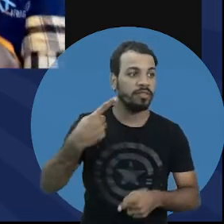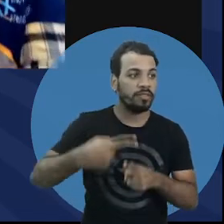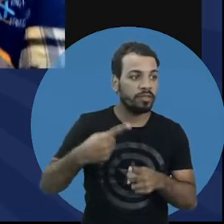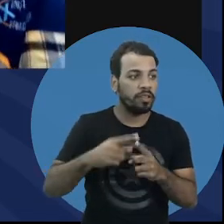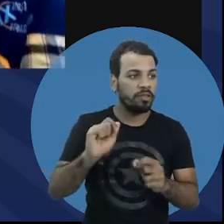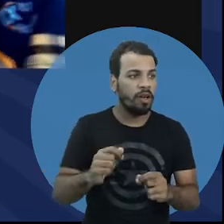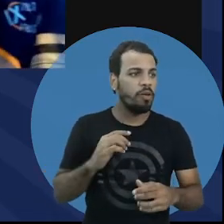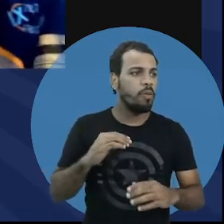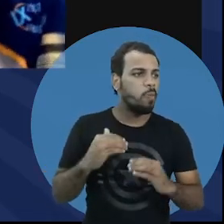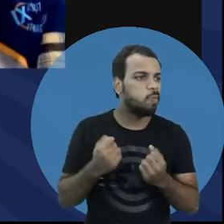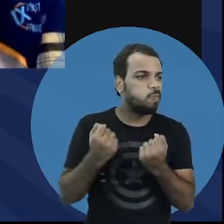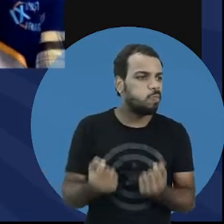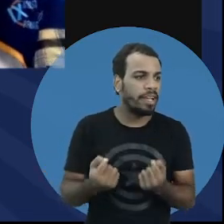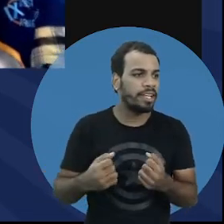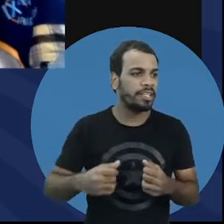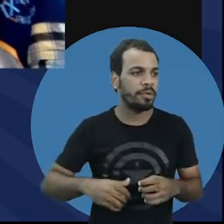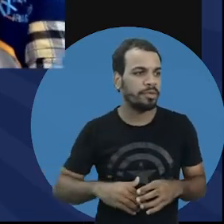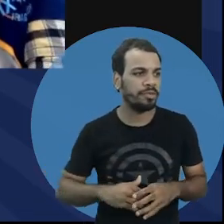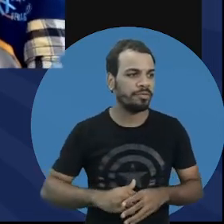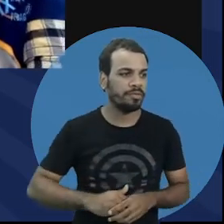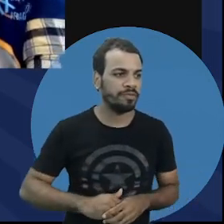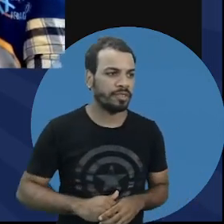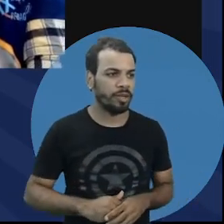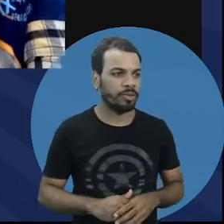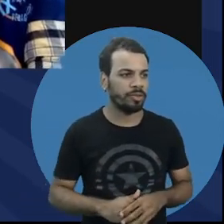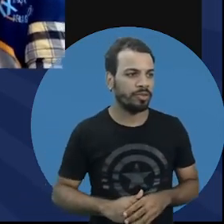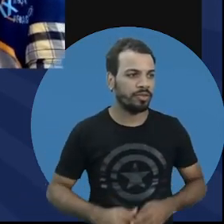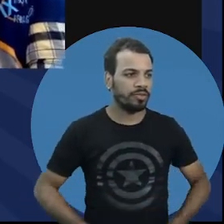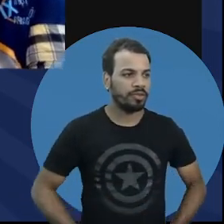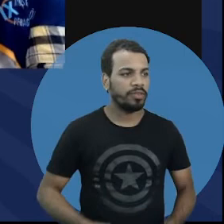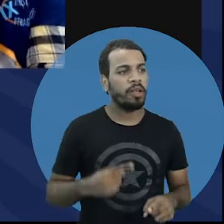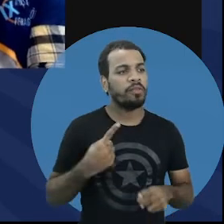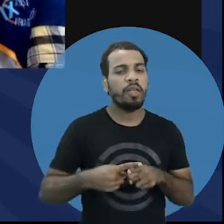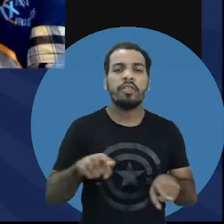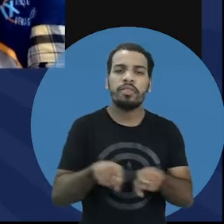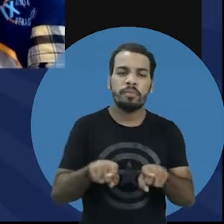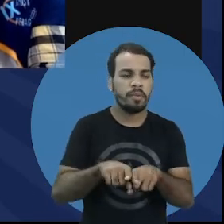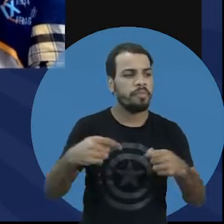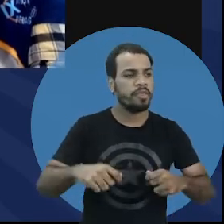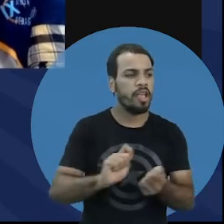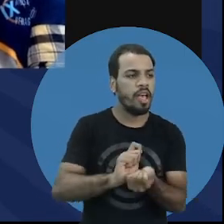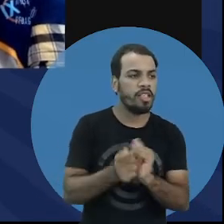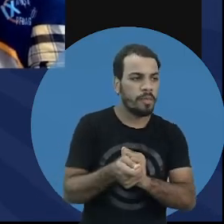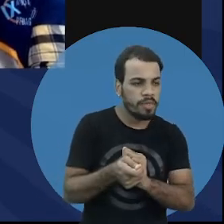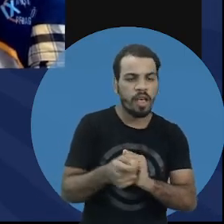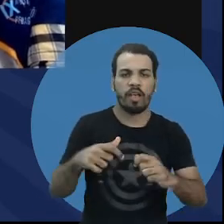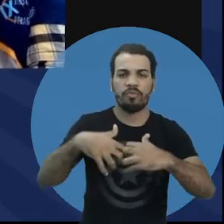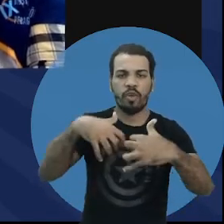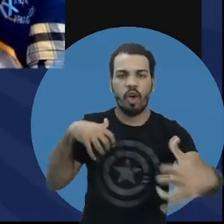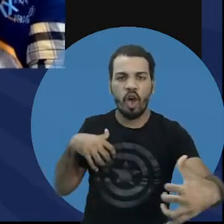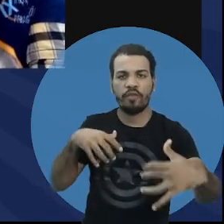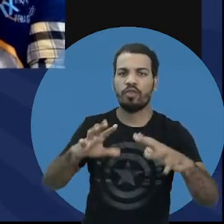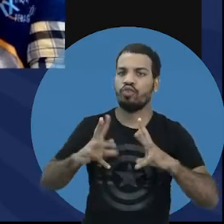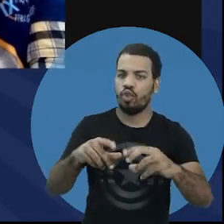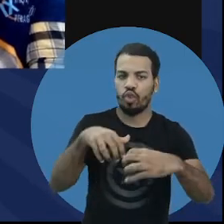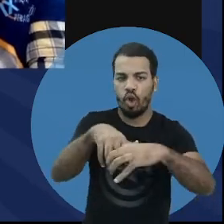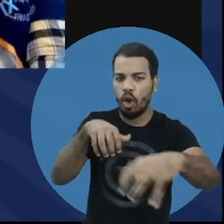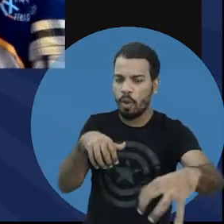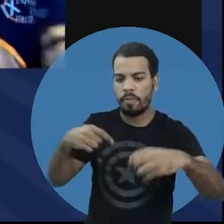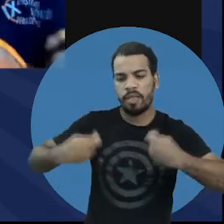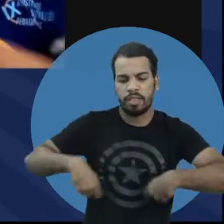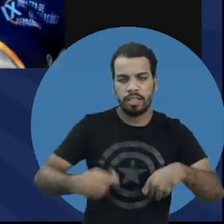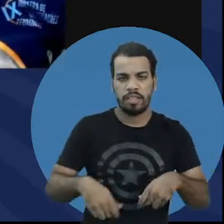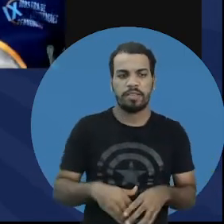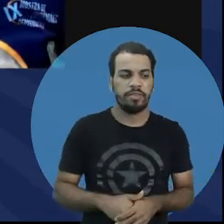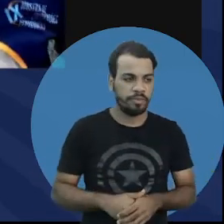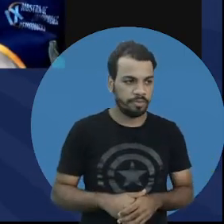sobrecarregou tanto pelo fato do lockdown sempre, a gente tem que se adaptar a trabalho home office, a estudo home office, tudo